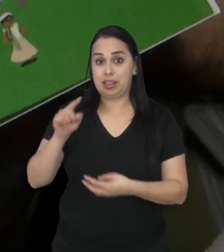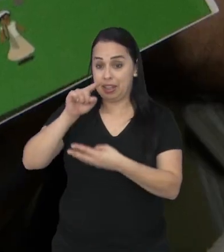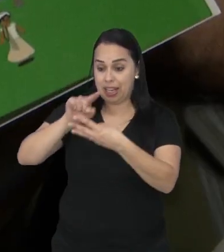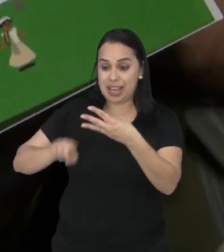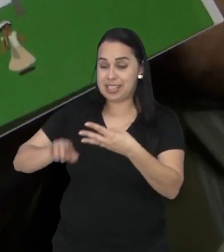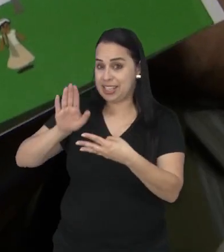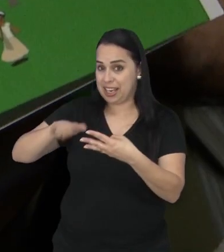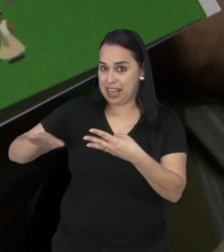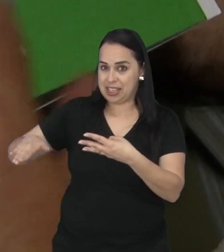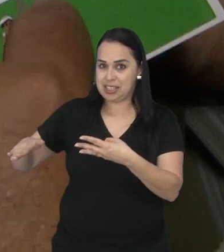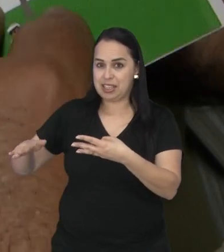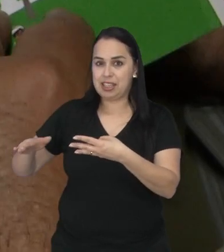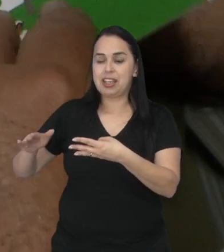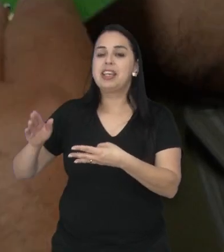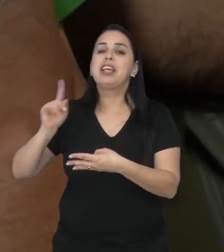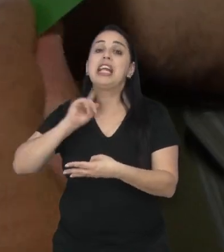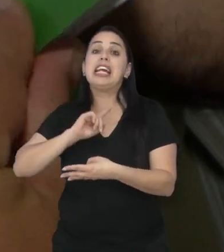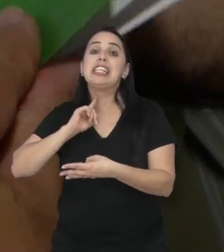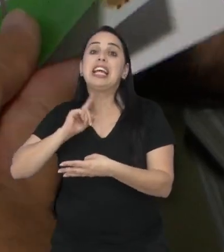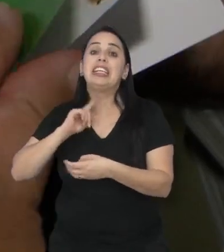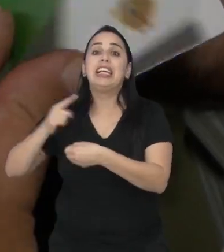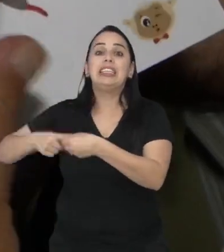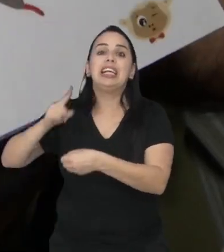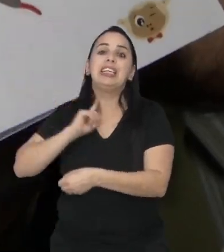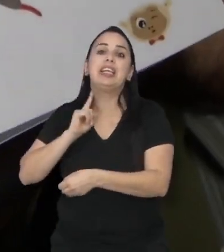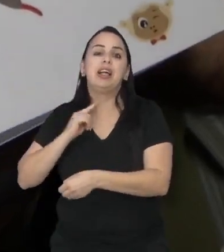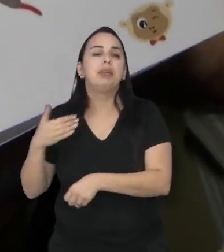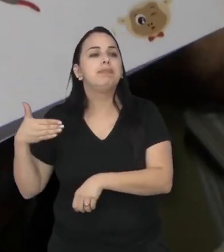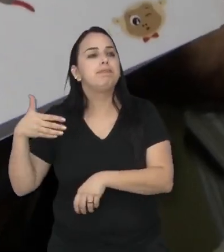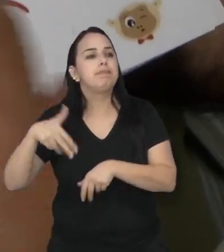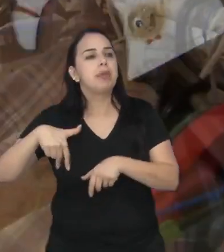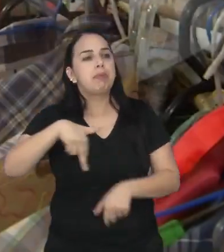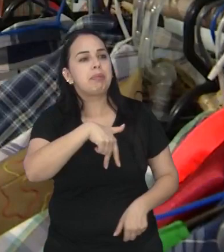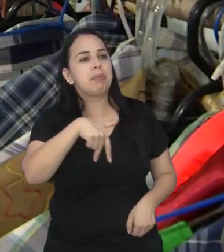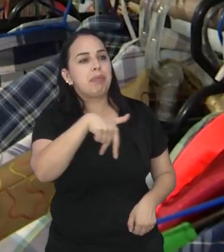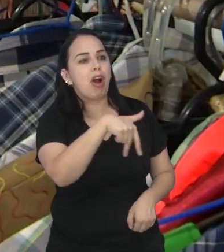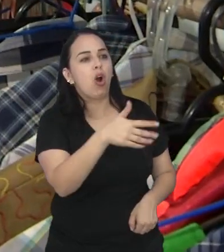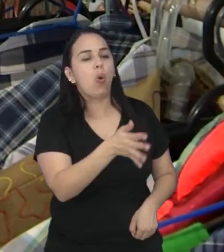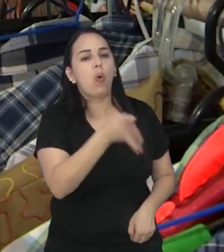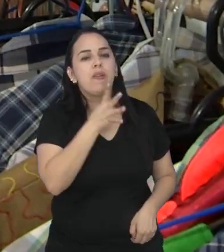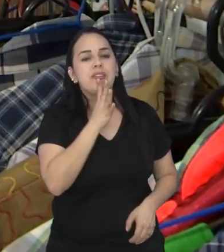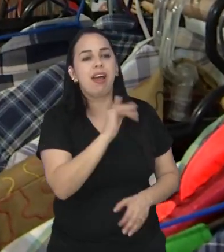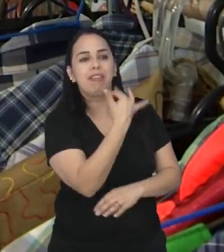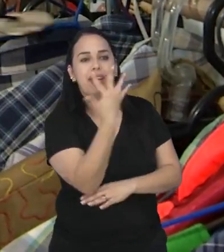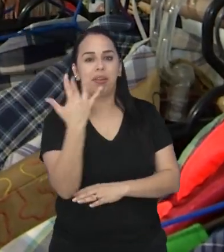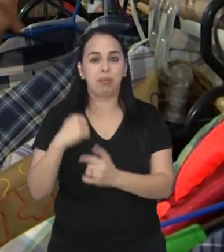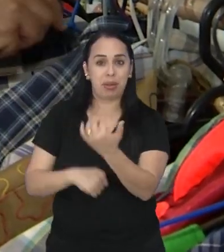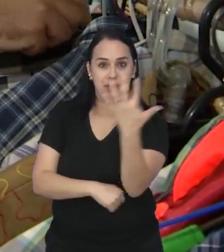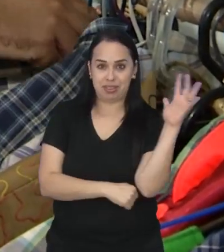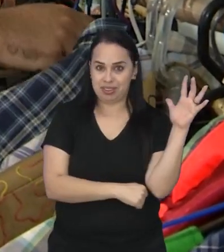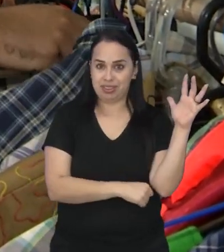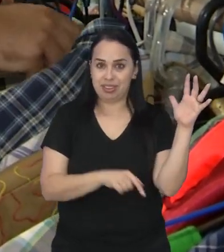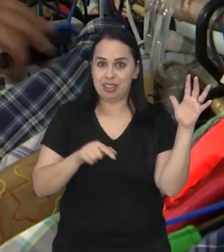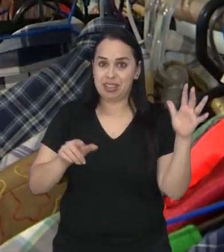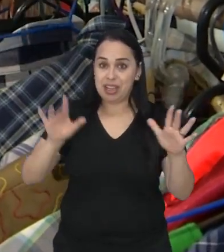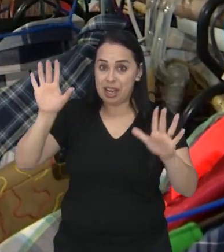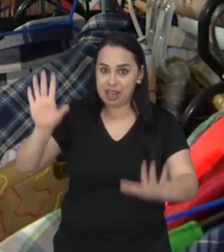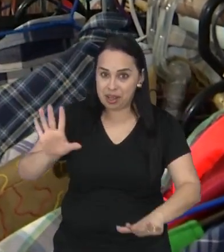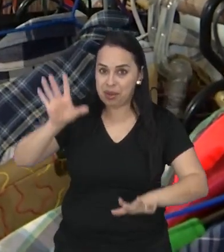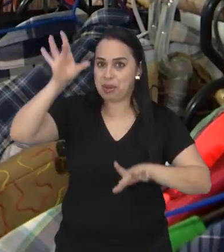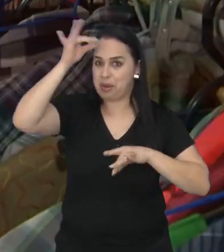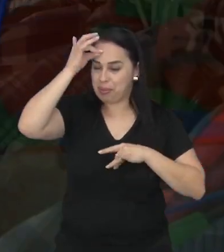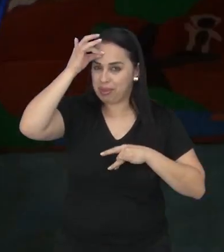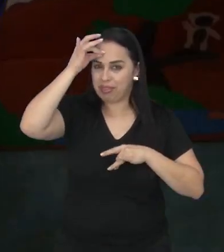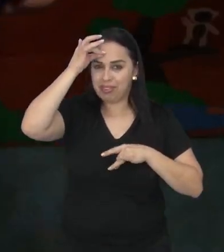Paraíba. São 3 crianças que saem de Minas Gerais e conhecem a natureza. Para contar essa história, ele se transforma em